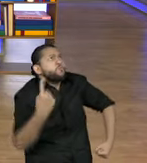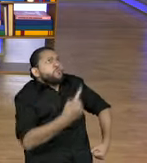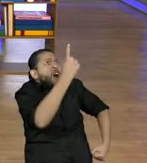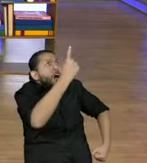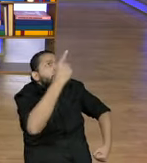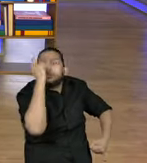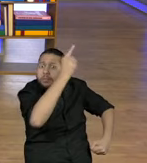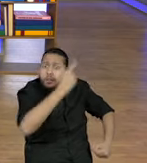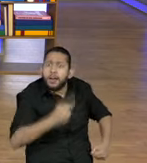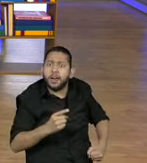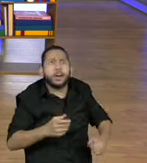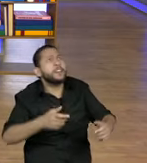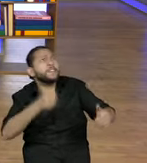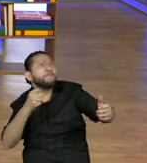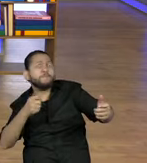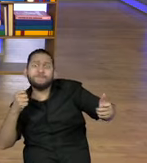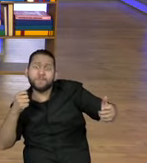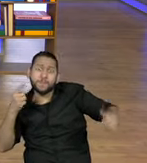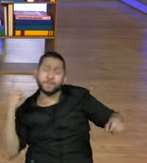gigante!